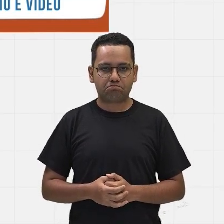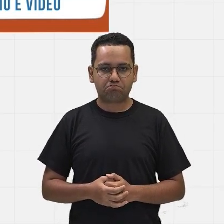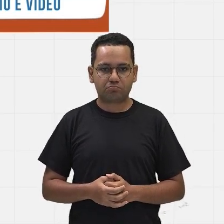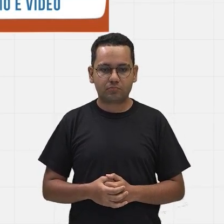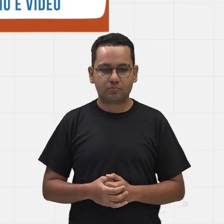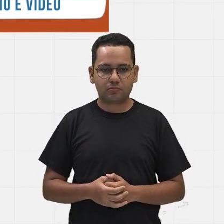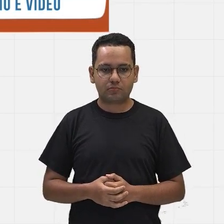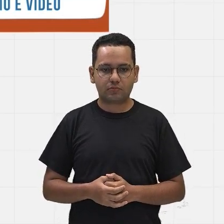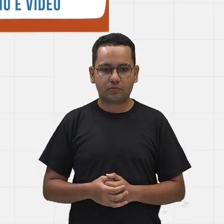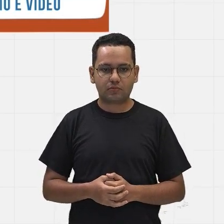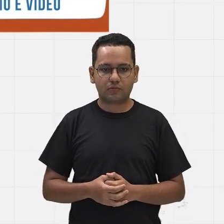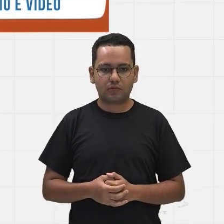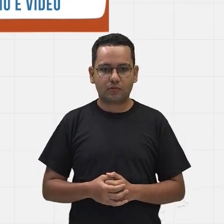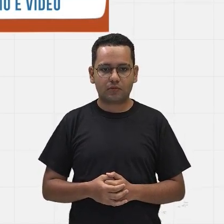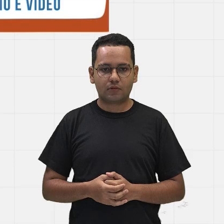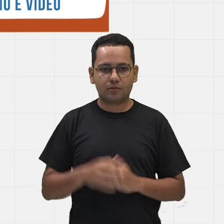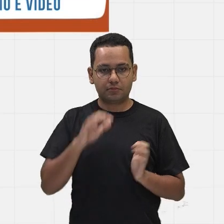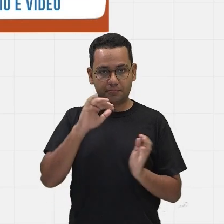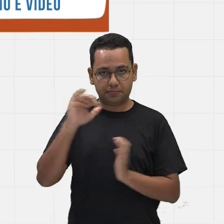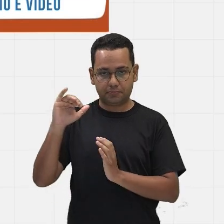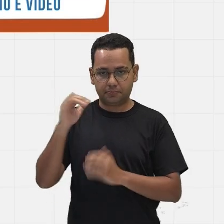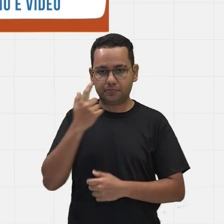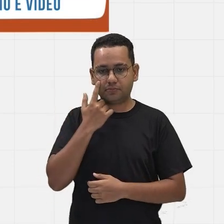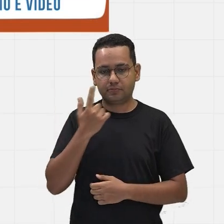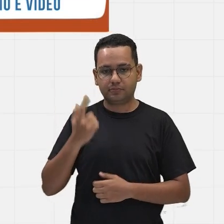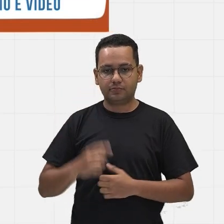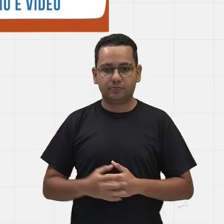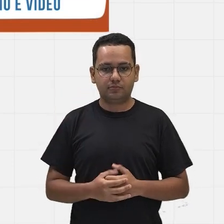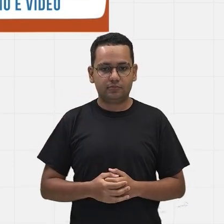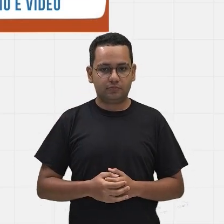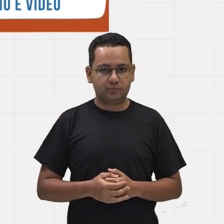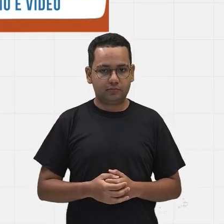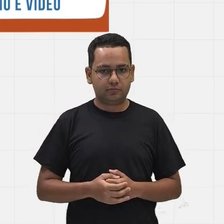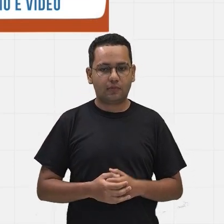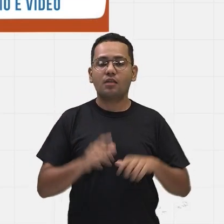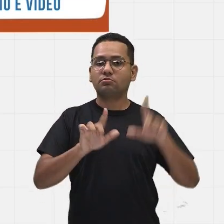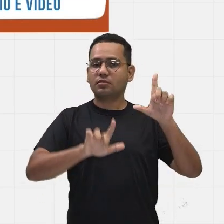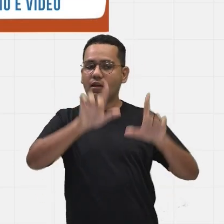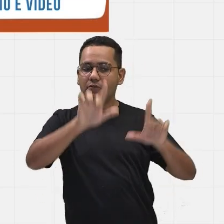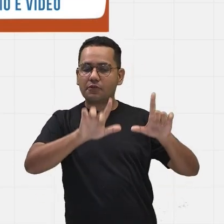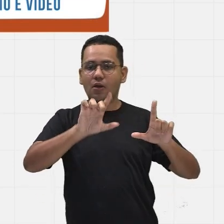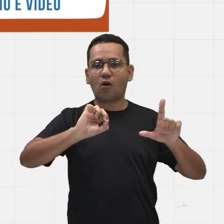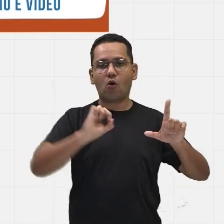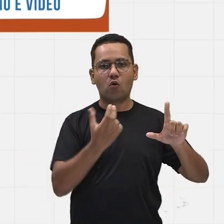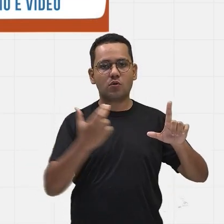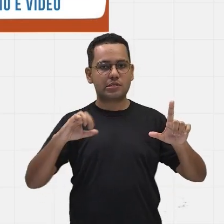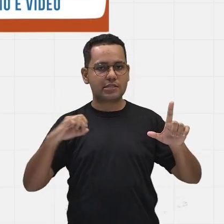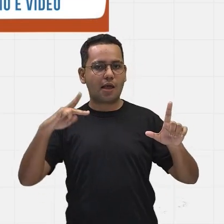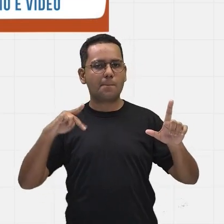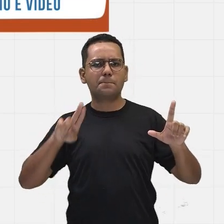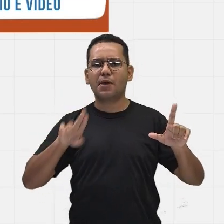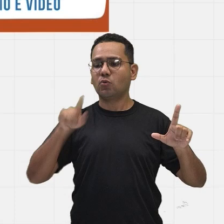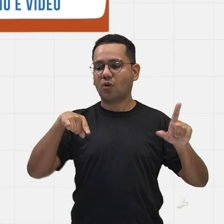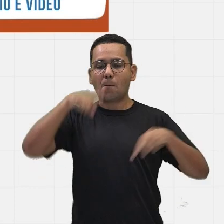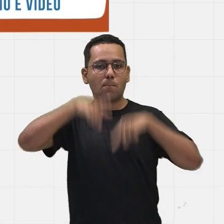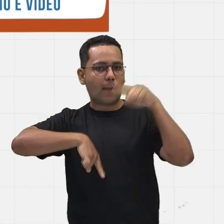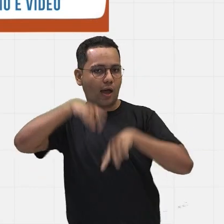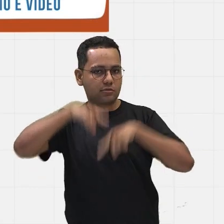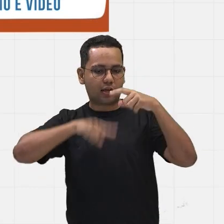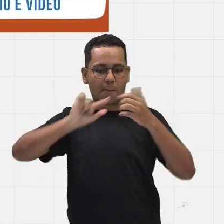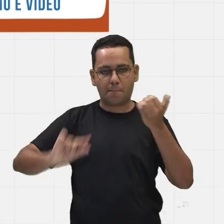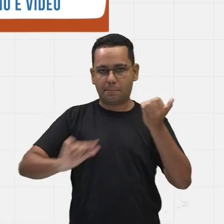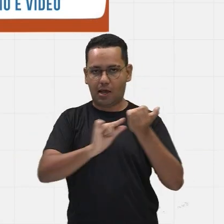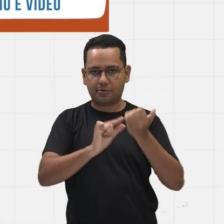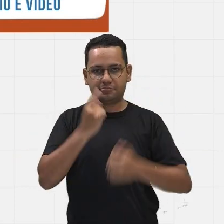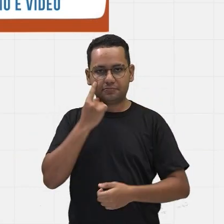Aí estão os equipamentos utilizados para interligar a TV à CPU, para a saída de vídeo e áudio.